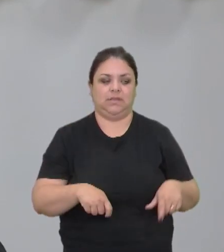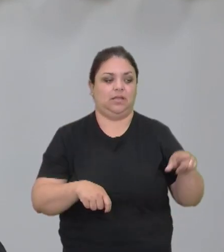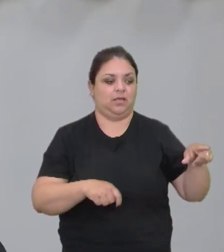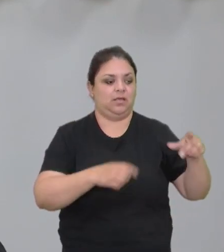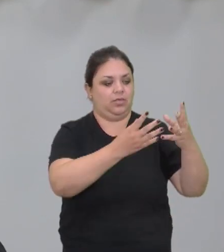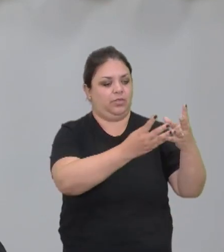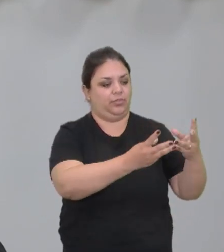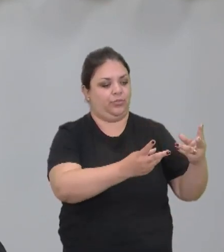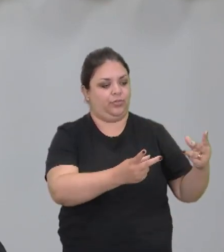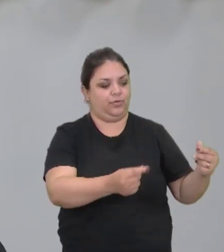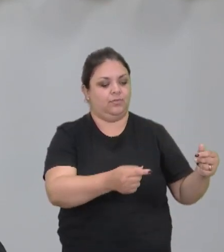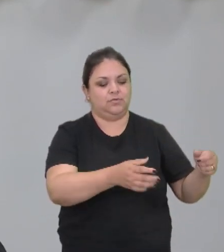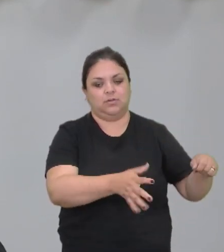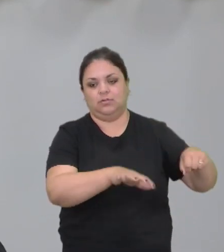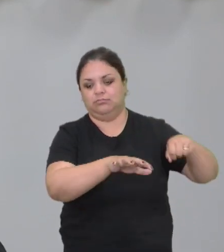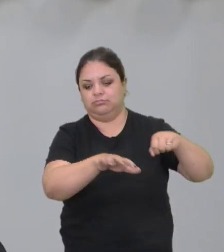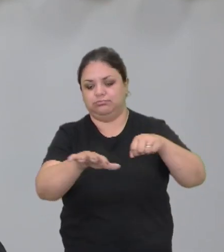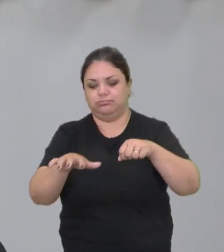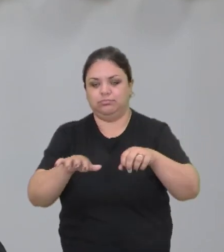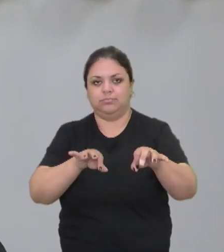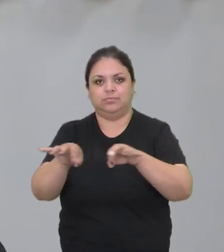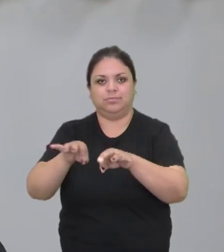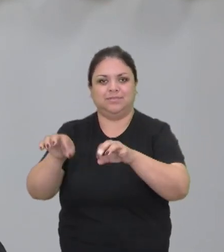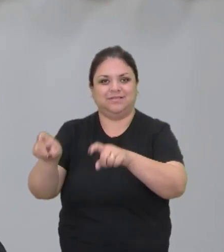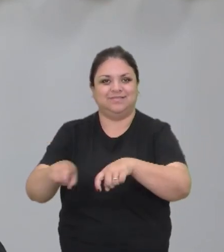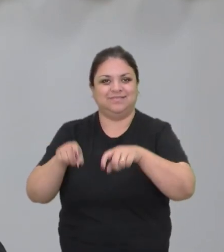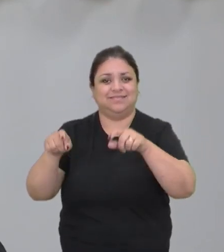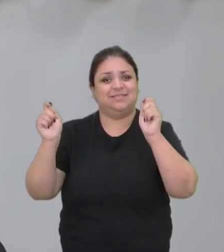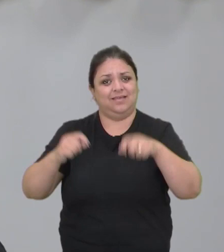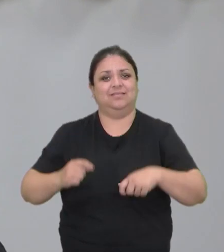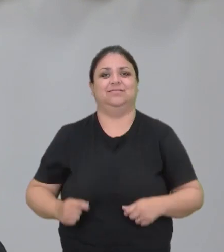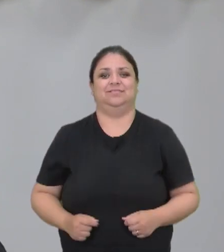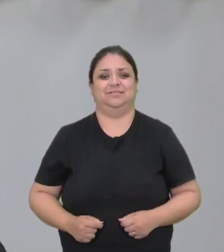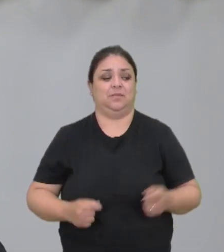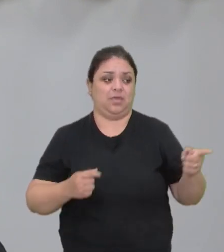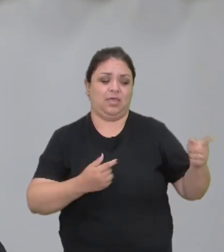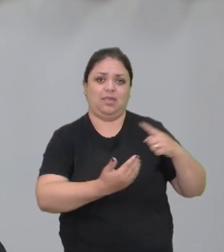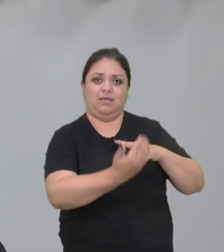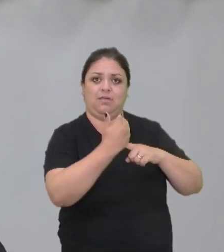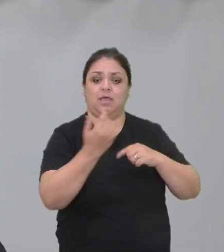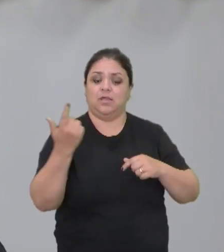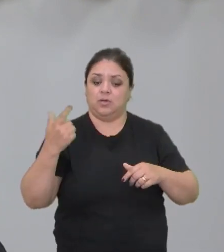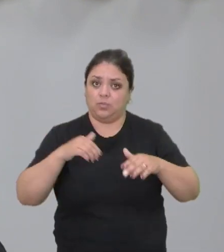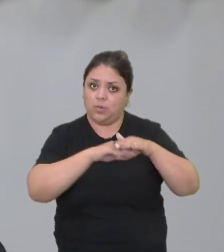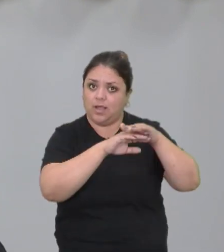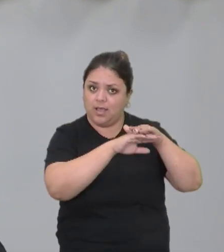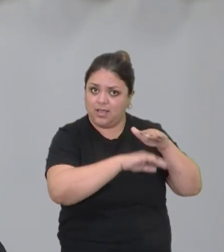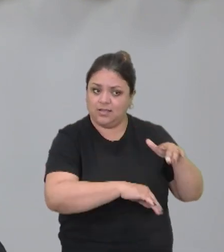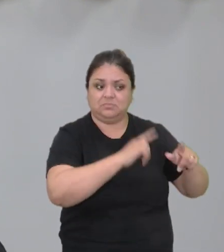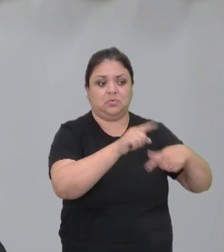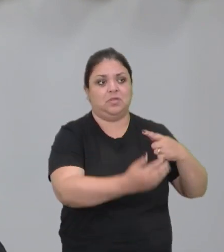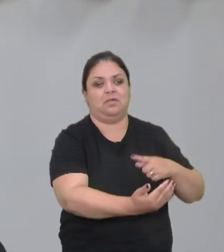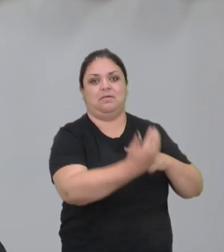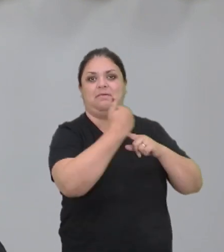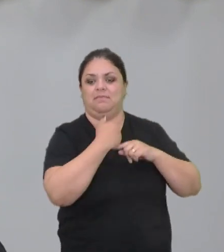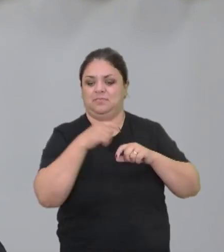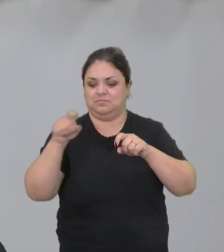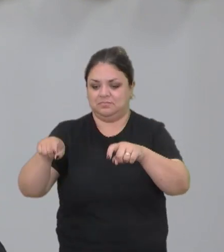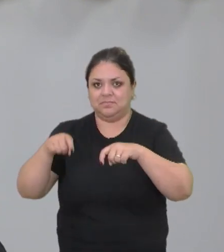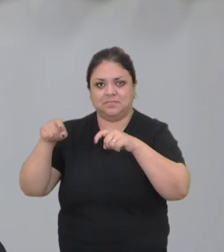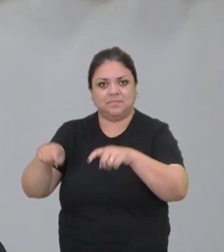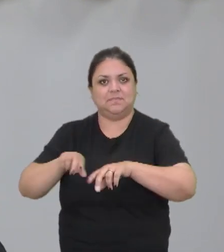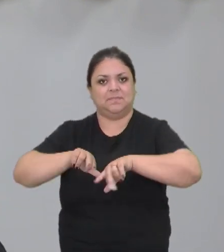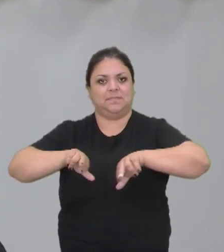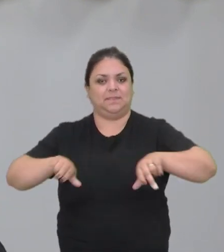né, quando a gente fala em compostagem, a gente está falando desse reaproveitamento desse resíduo orgânico, para que a gente